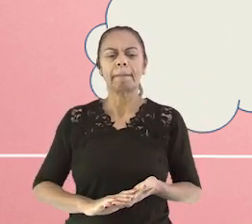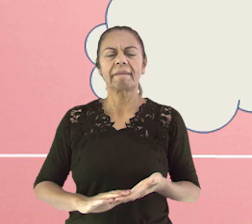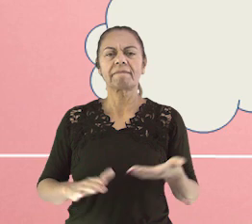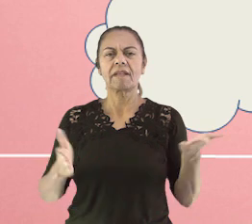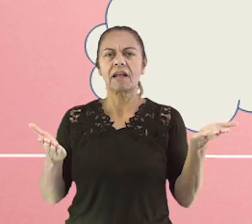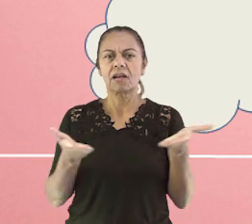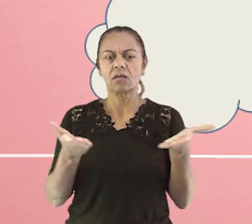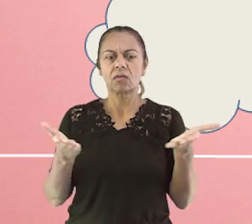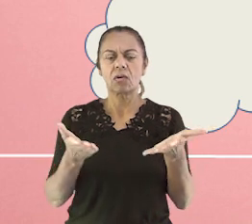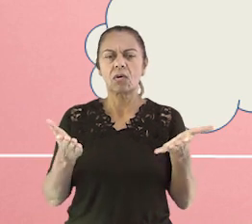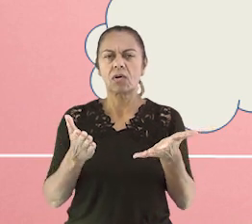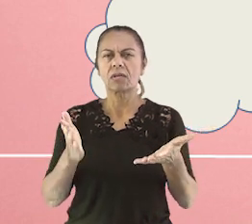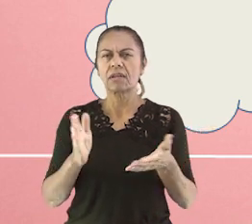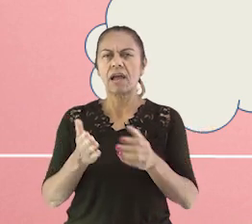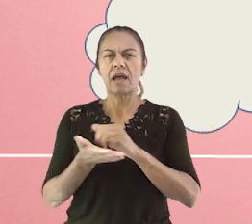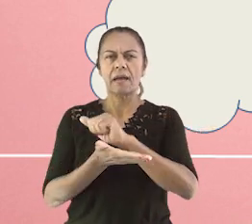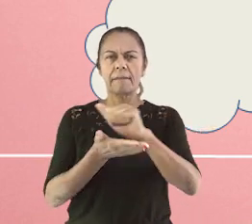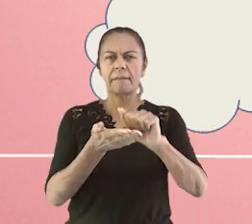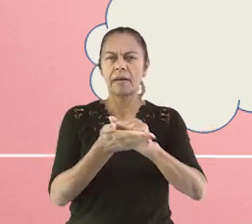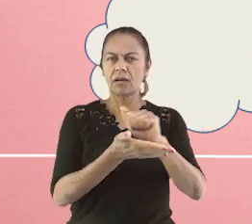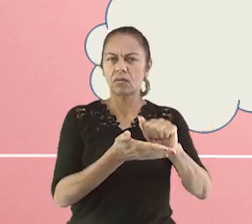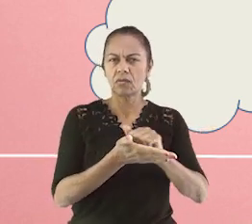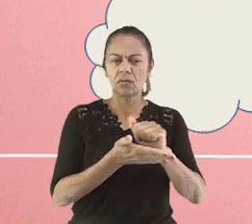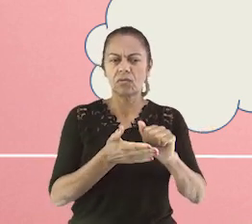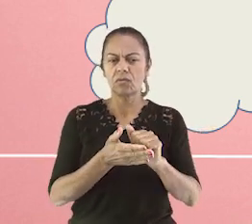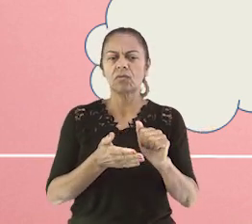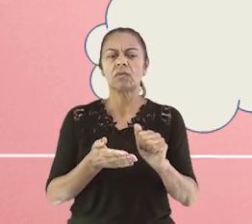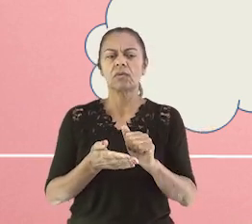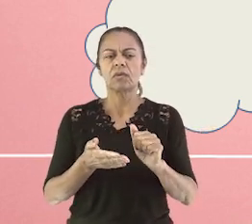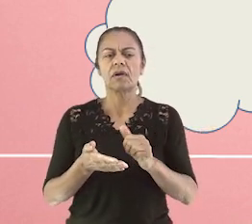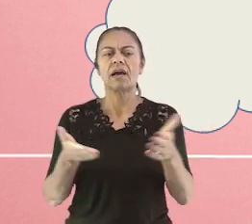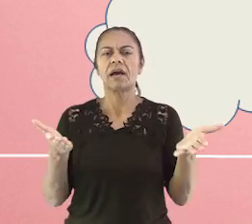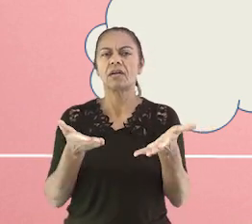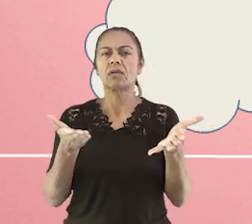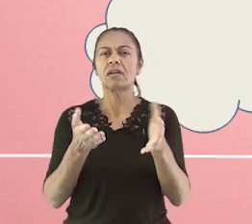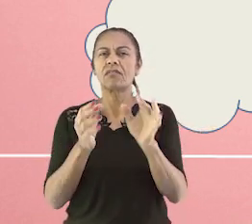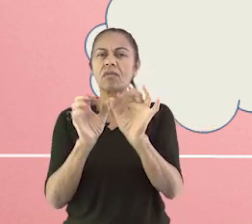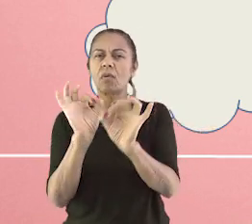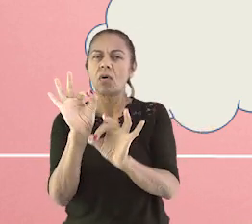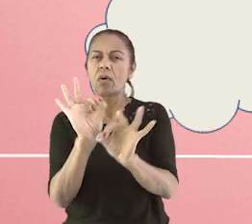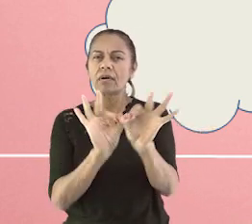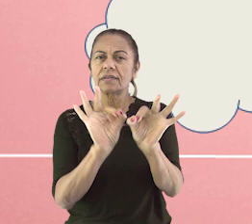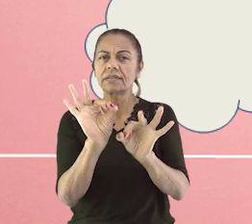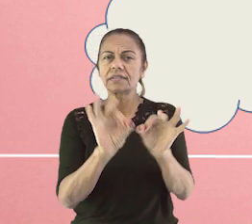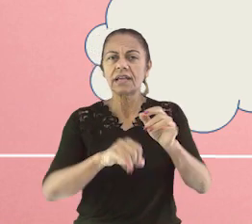Ótimo! Agora tá tudo apagado e nós vamos agora